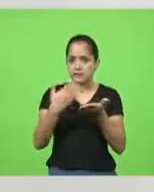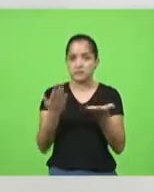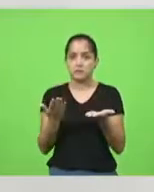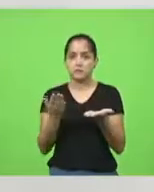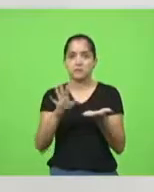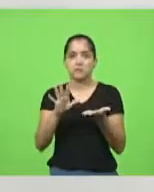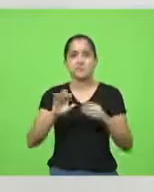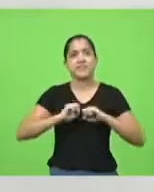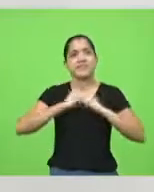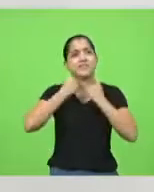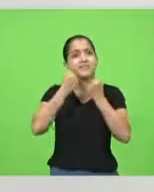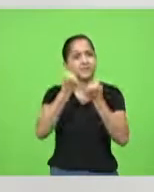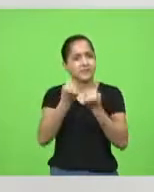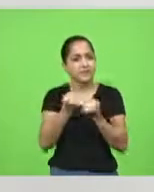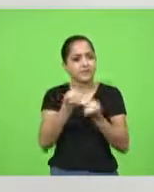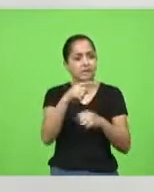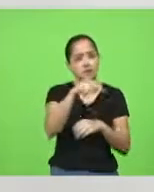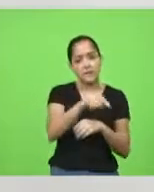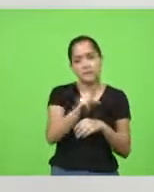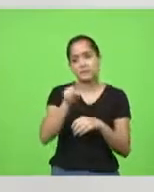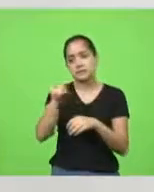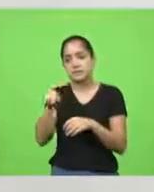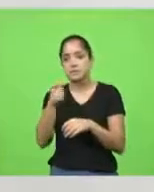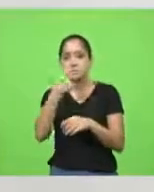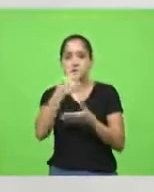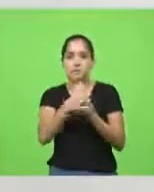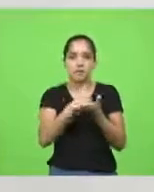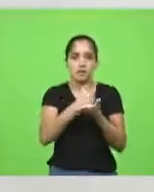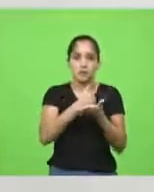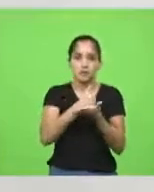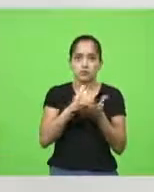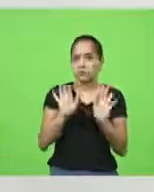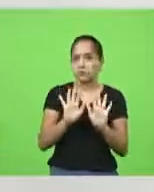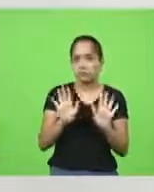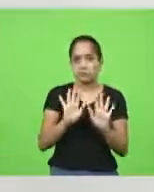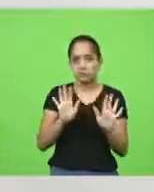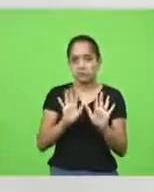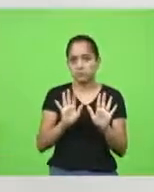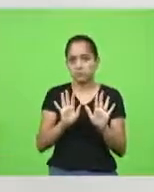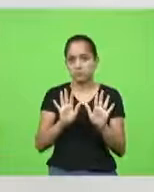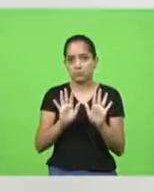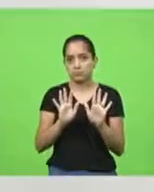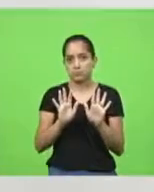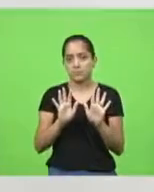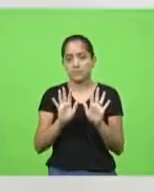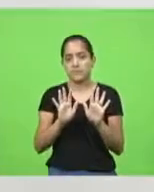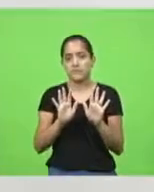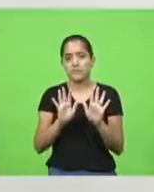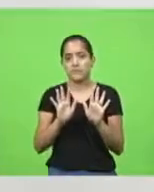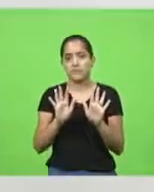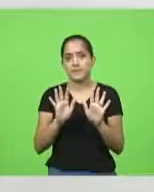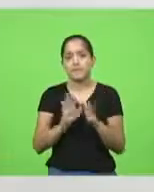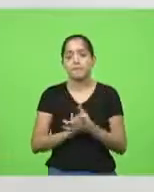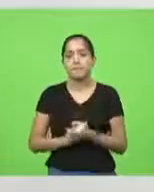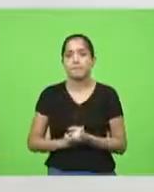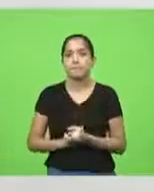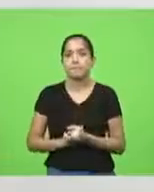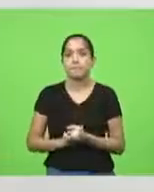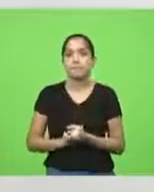estar defendendo este ou aquele remédio, esta ou aquela droga. Não vou.